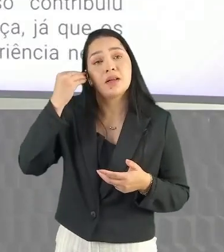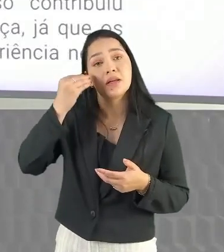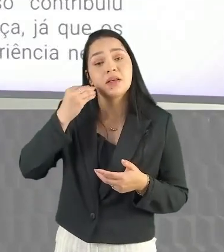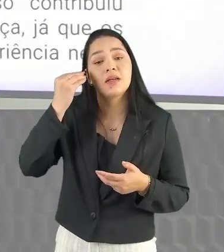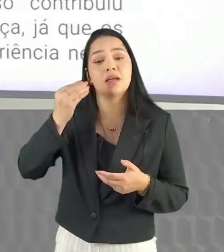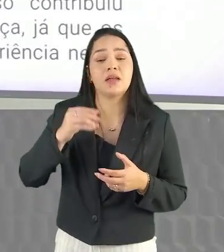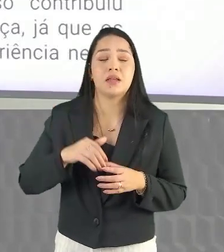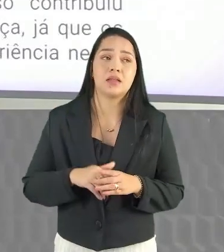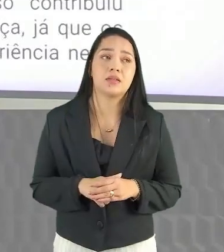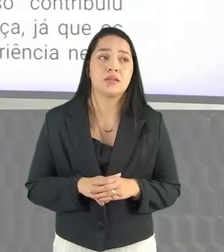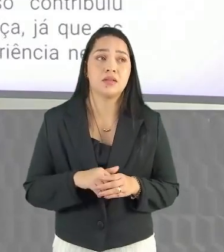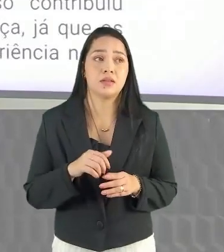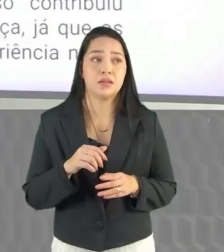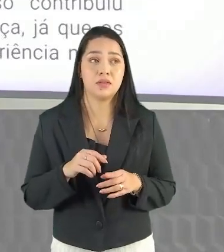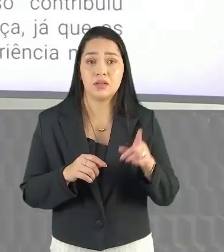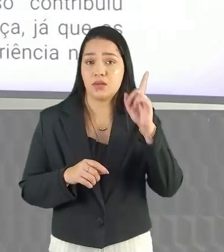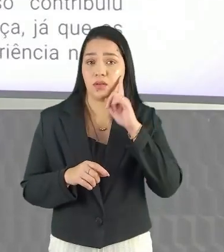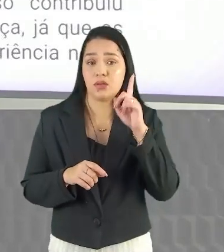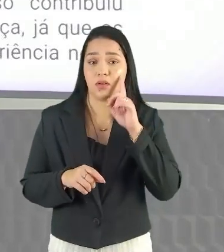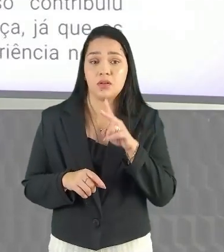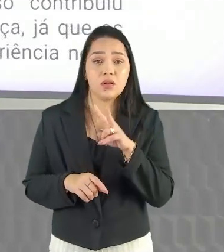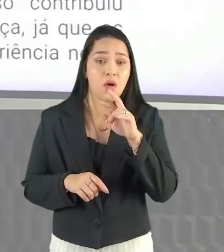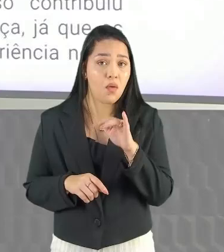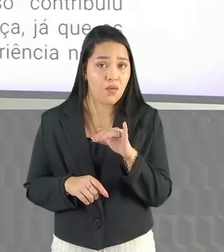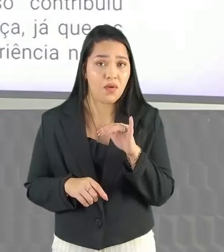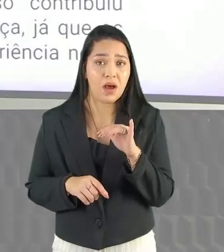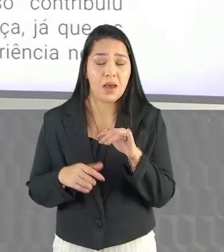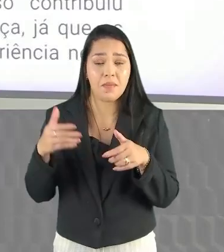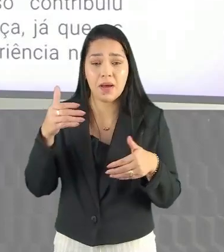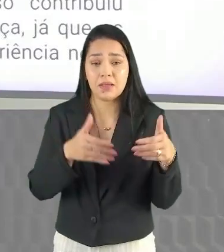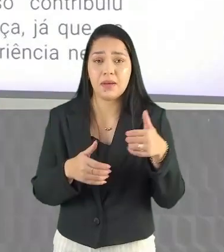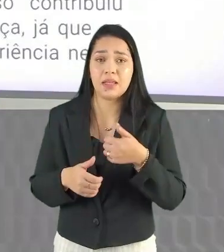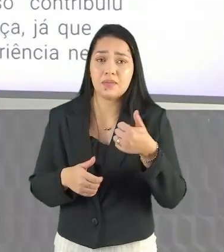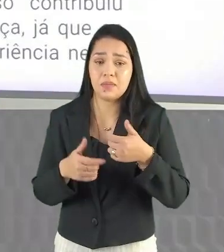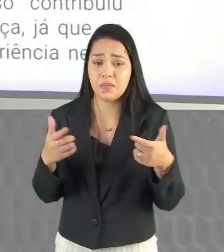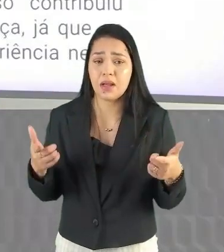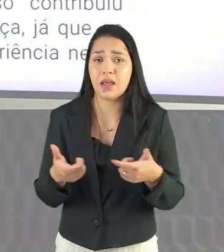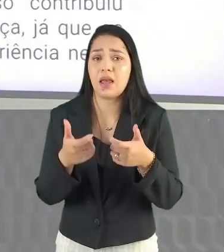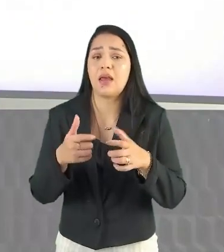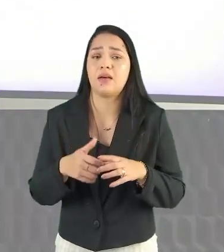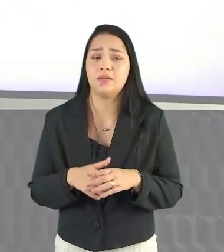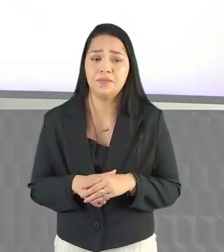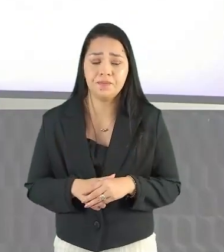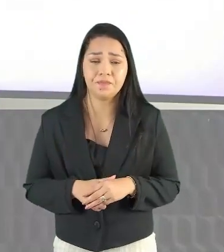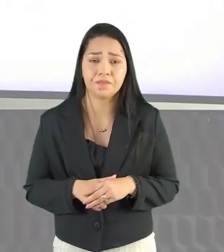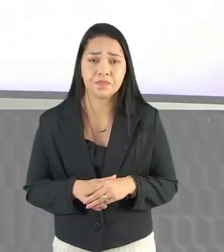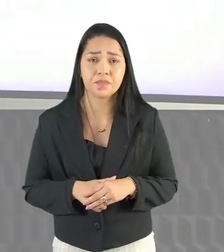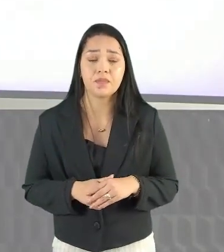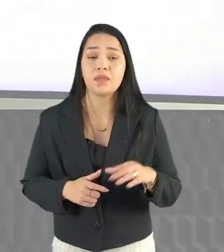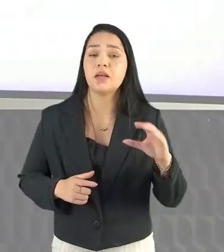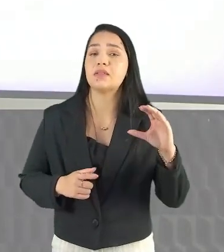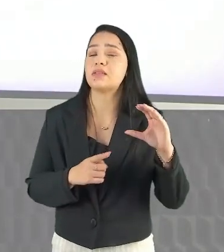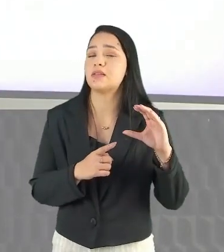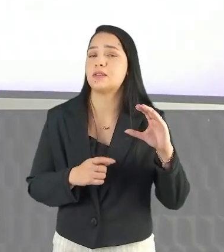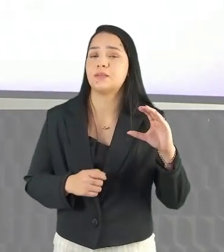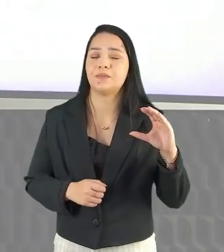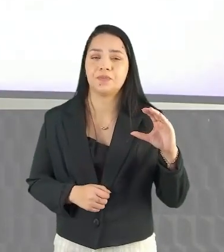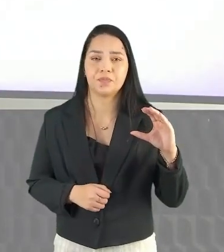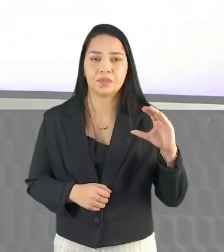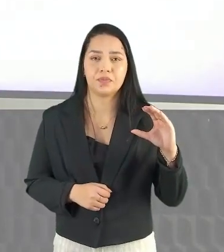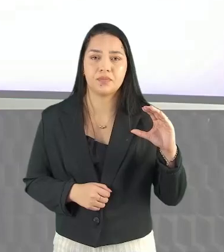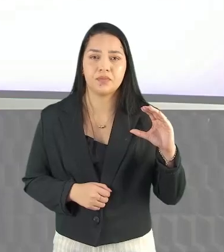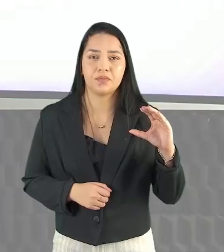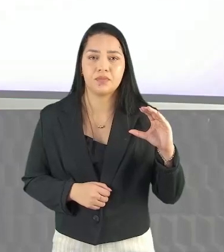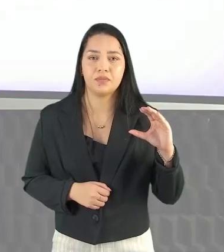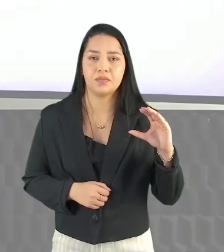de conflito, e olha só, os Estados Unidos ele não vai participar diretamente dessa Primeira Guerra Mundial. A letra C, a entrada dos Estados Unidos na